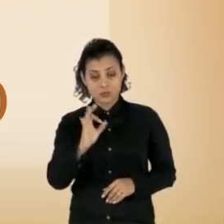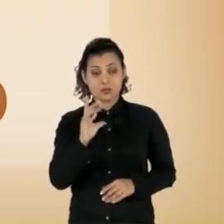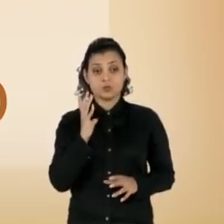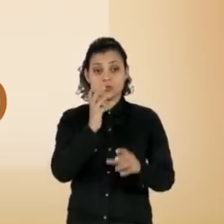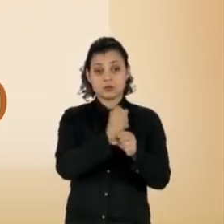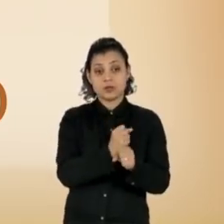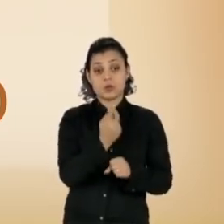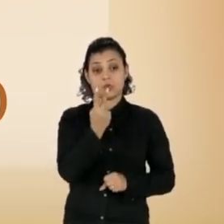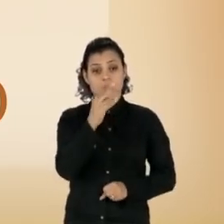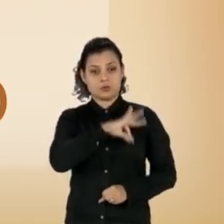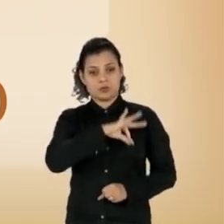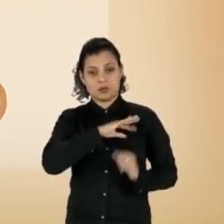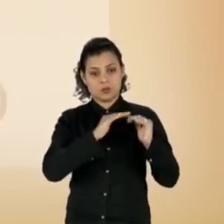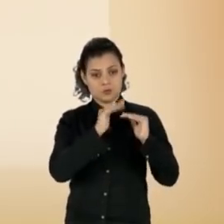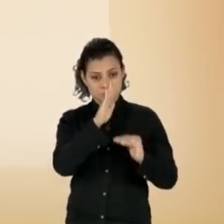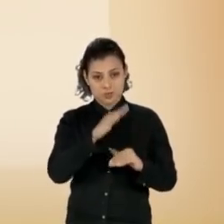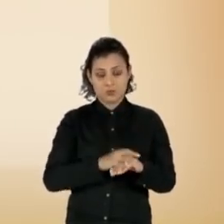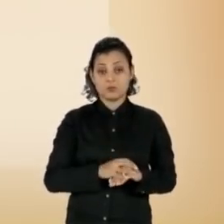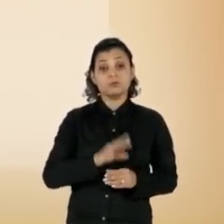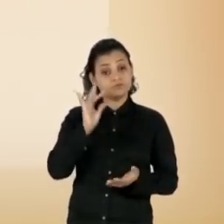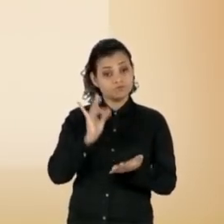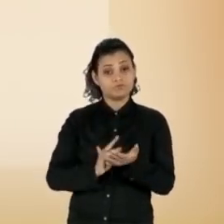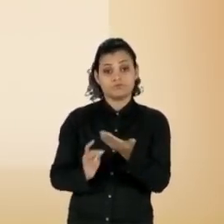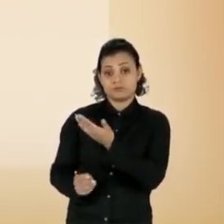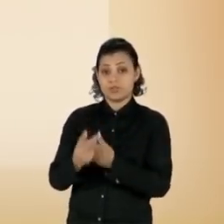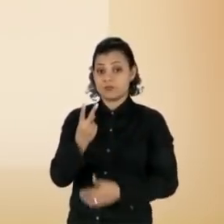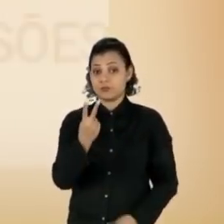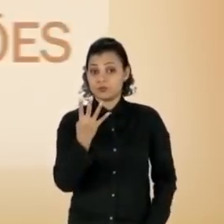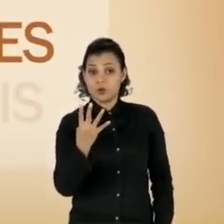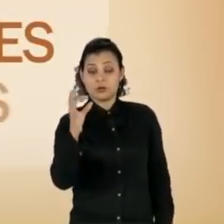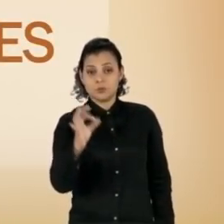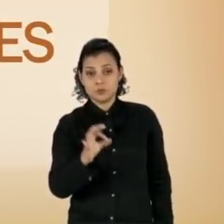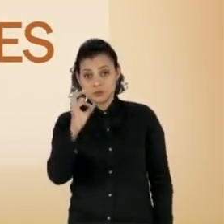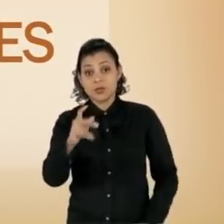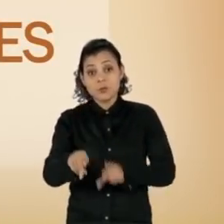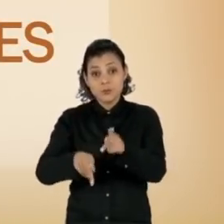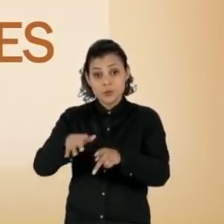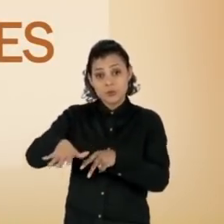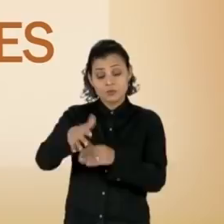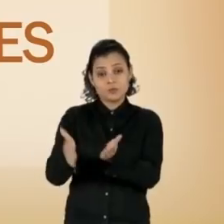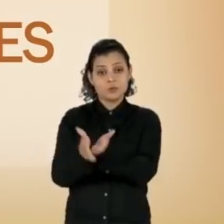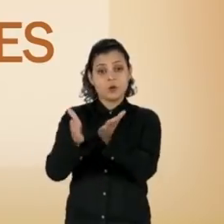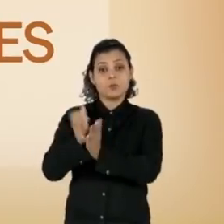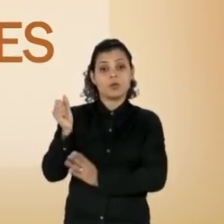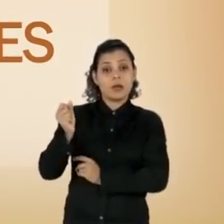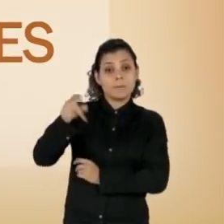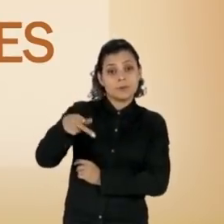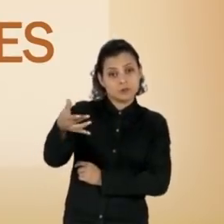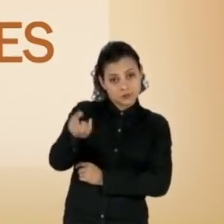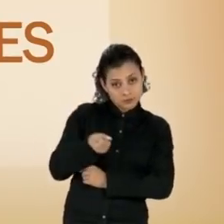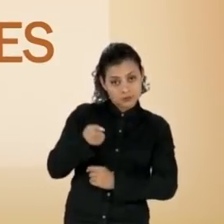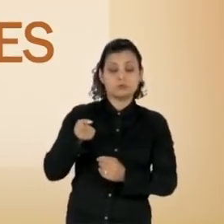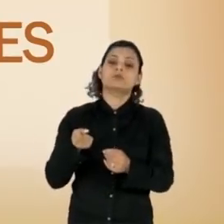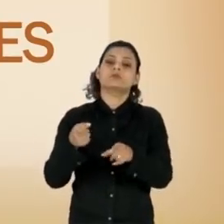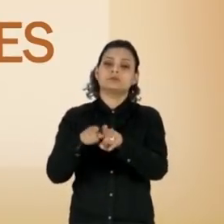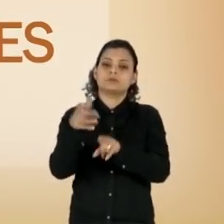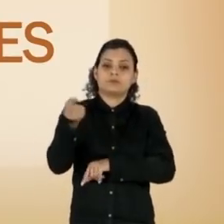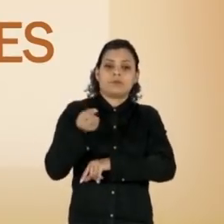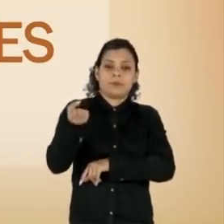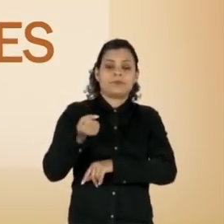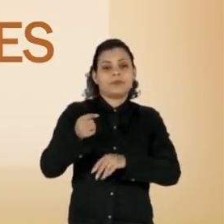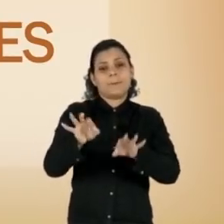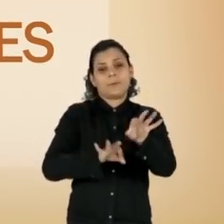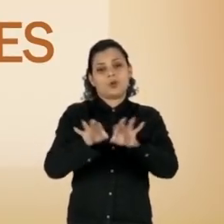máximo dois salários mínimos 14 da renda desses lares mais pobres veio de aposentadorias pensões e